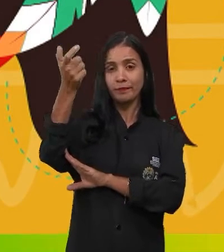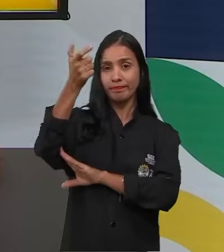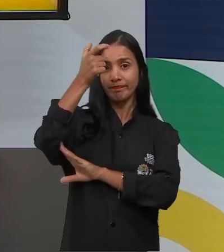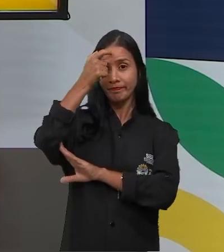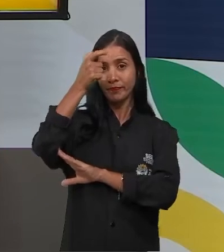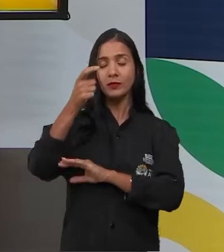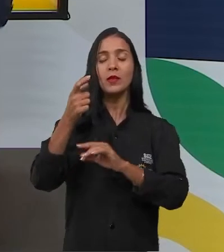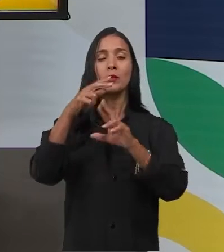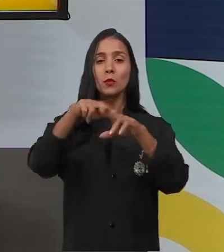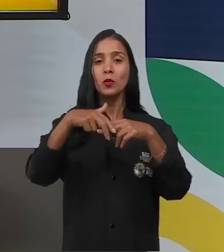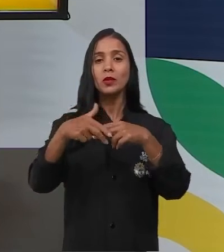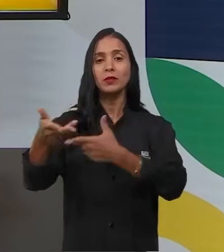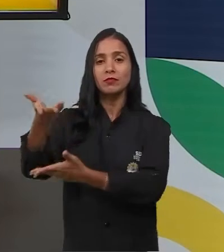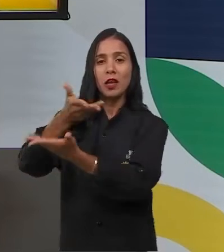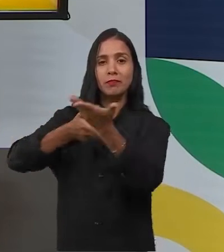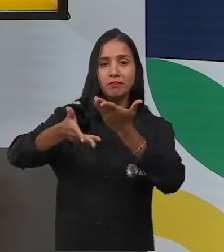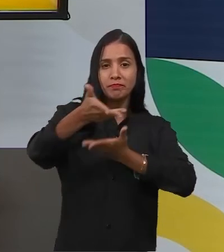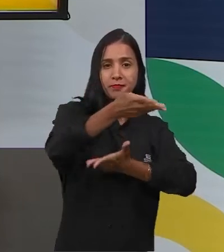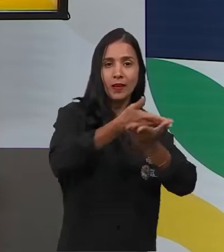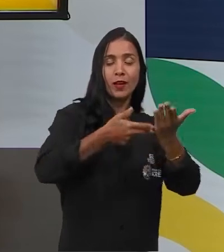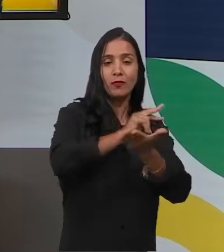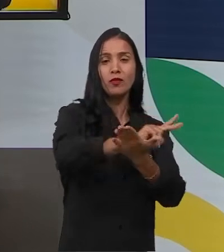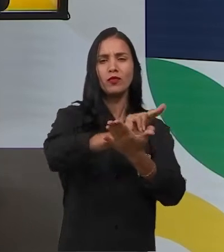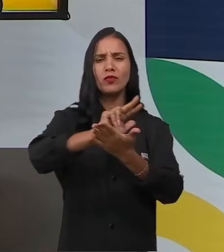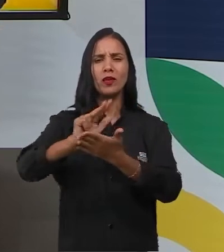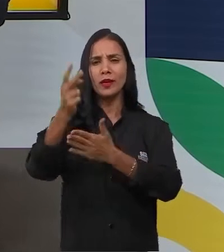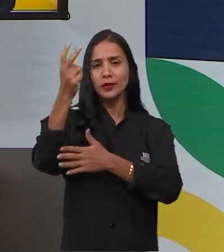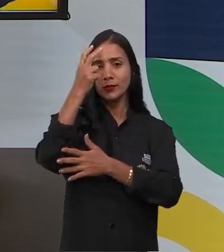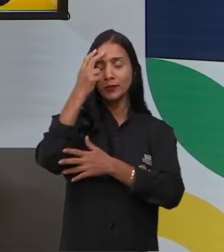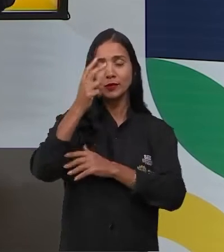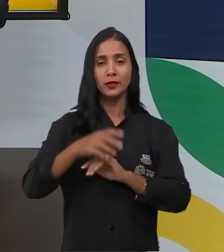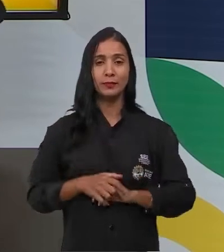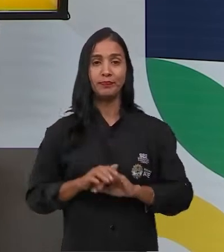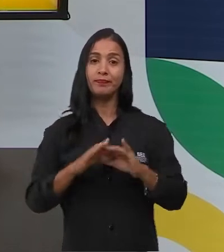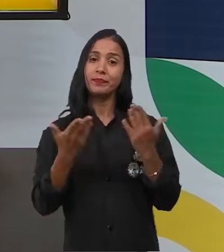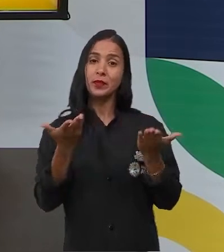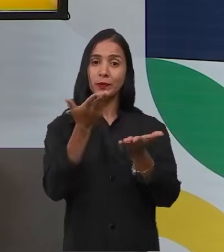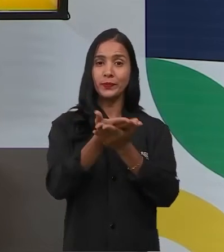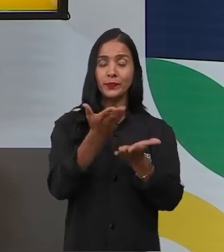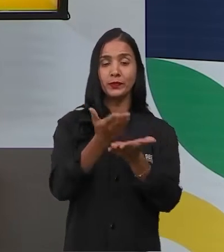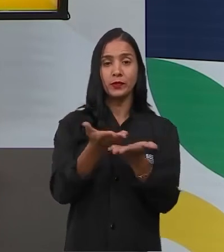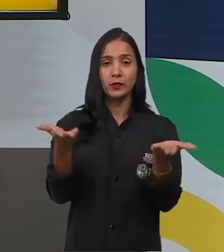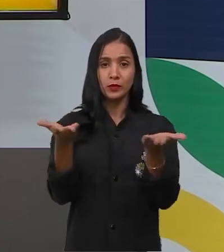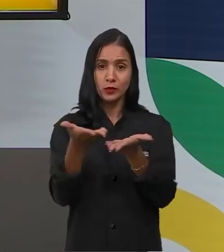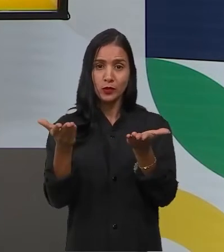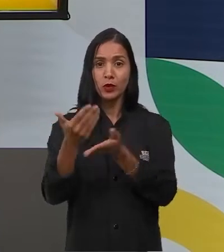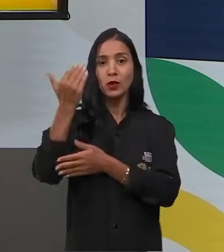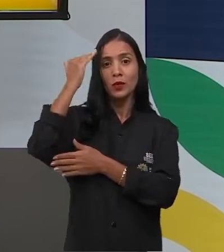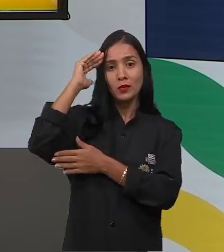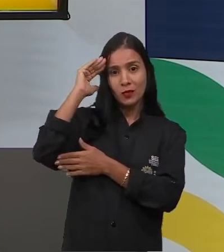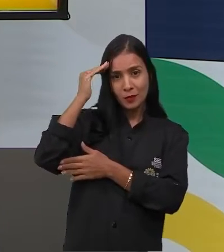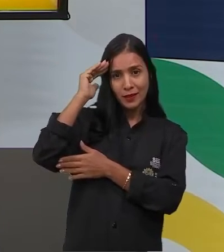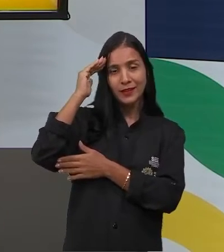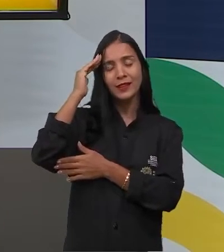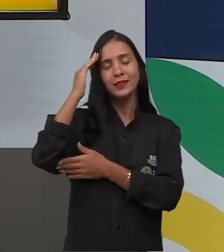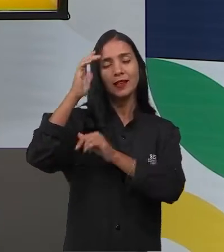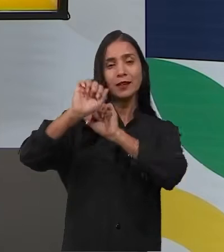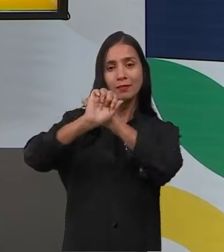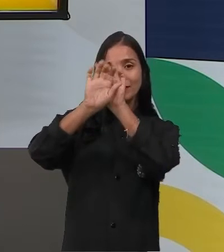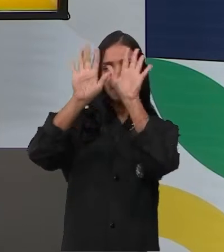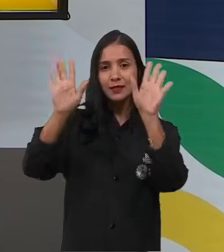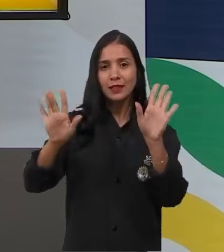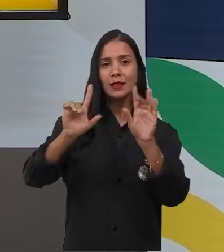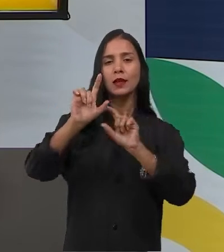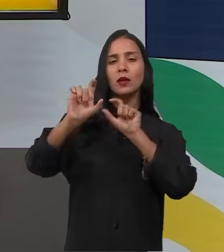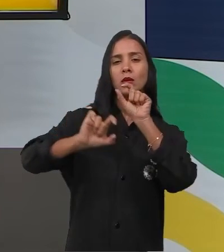entre as culturas. Então, basicamente, na aula de hoje, a gente vai entender, ou compreender, ou iniciar o